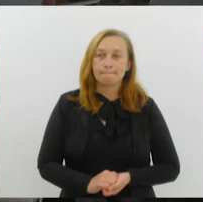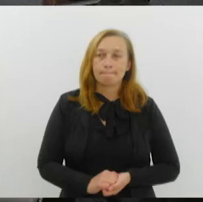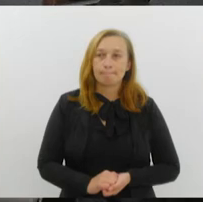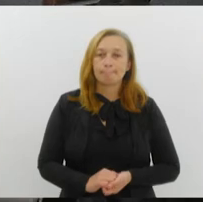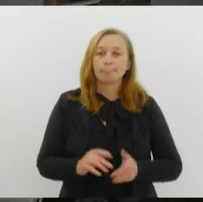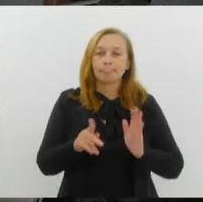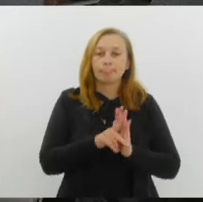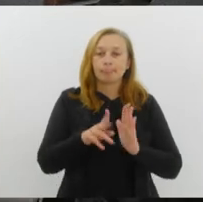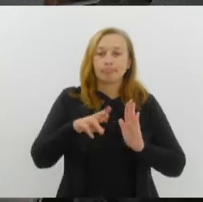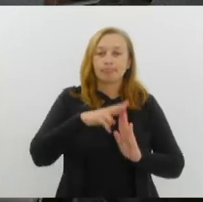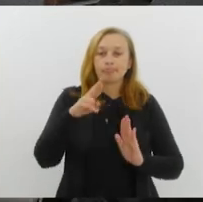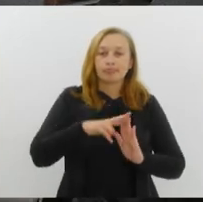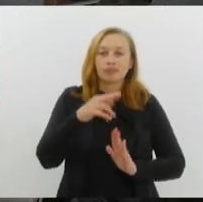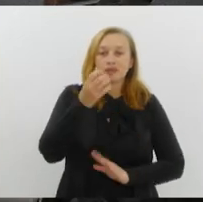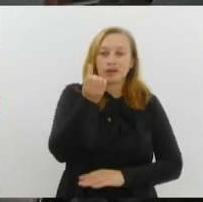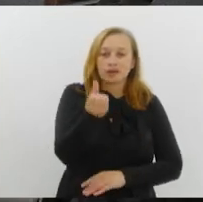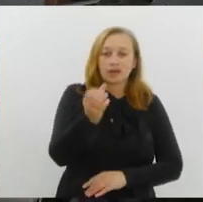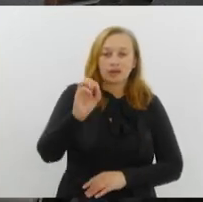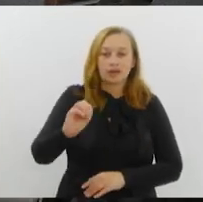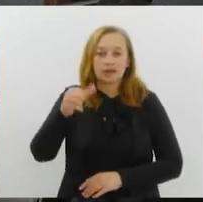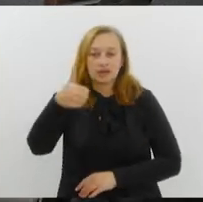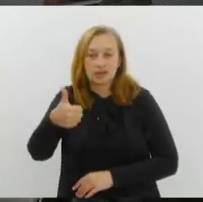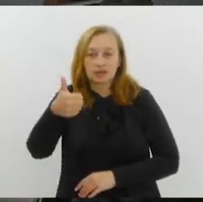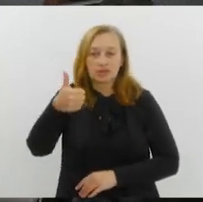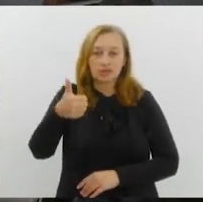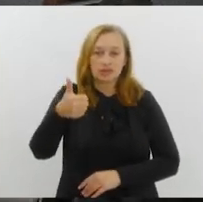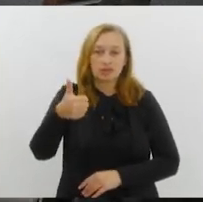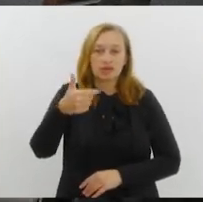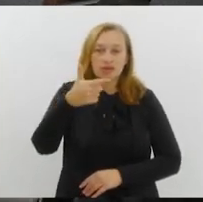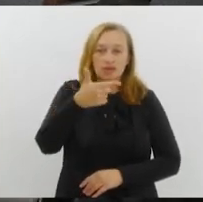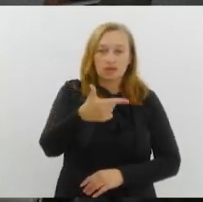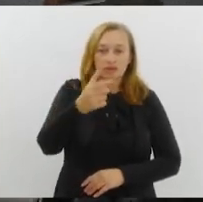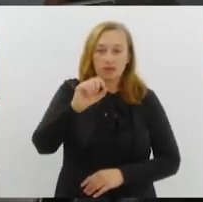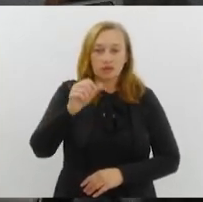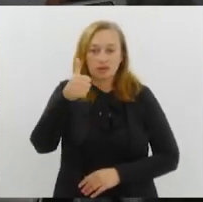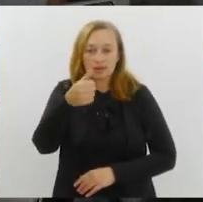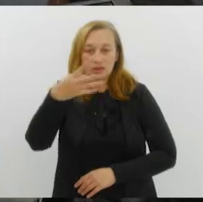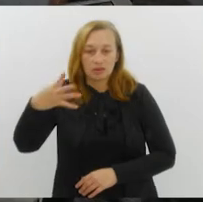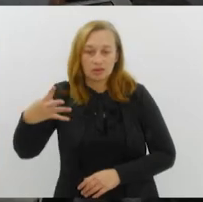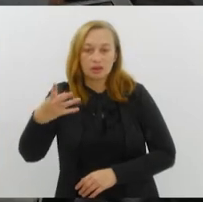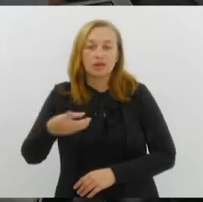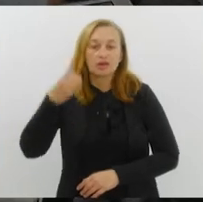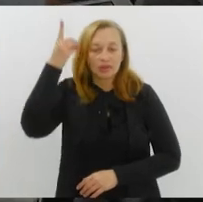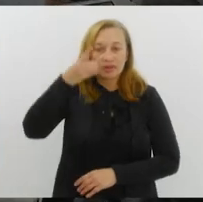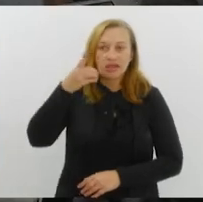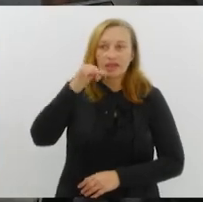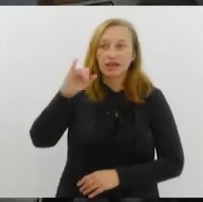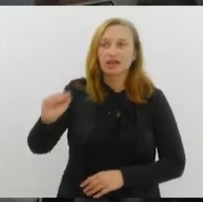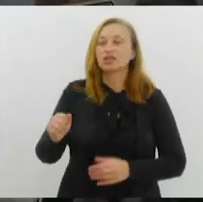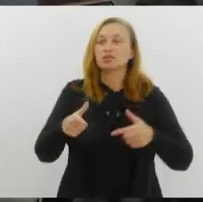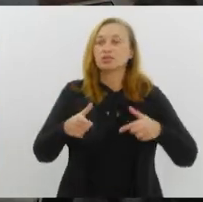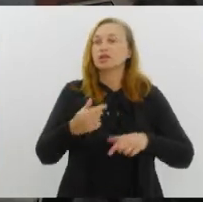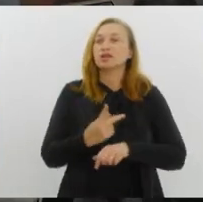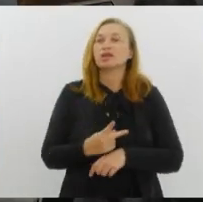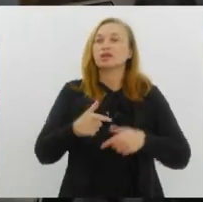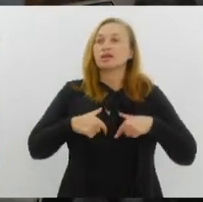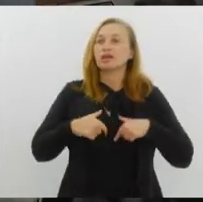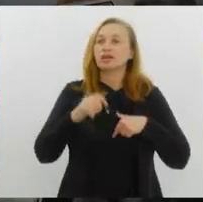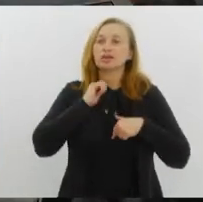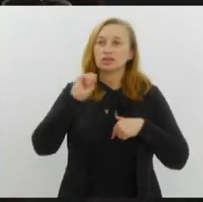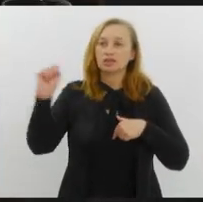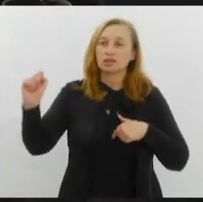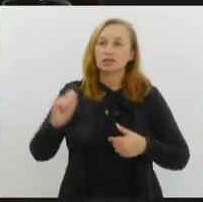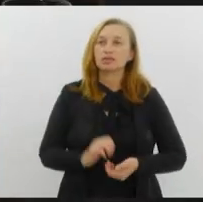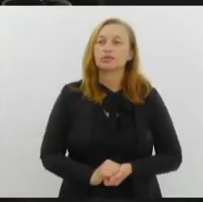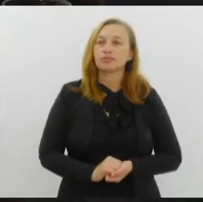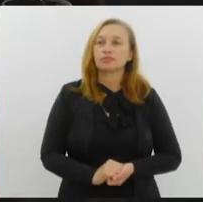Projeto de resolução número 601 de 24, de autoria da deputada Índia Armelau, que concede medalha Tiradentes, respectivo diploma,